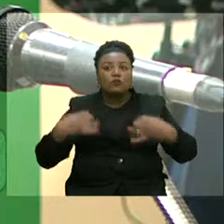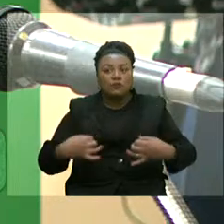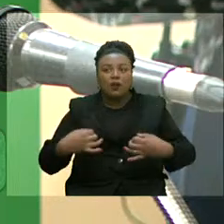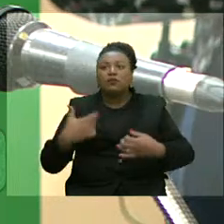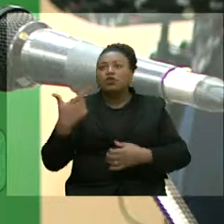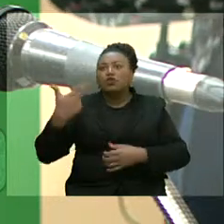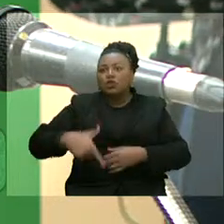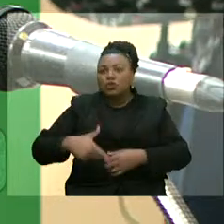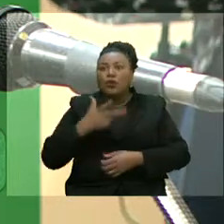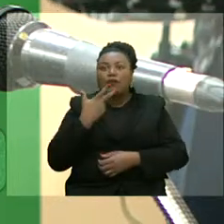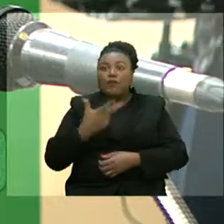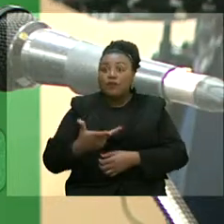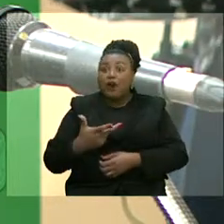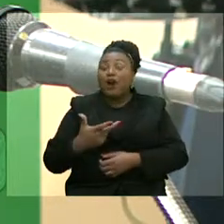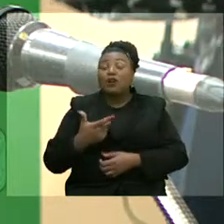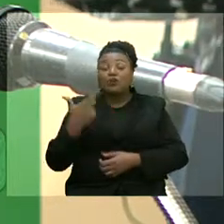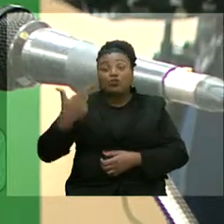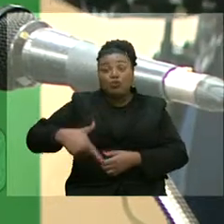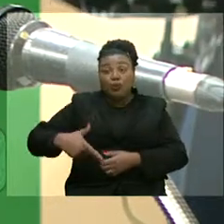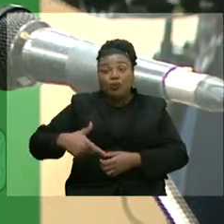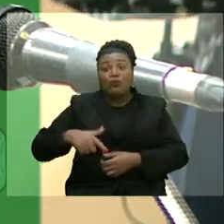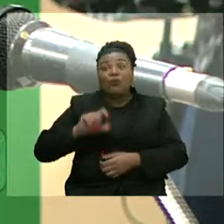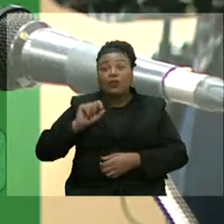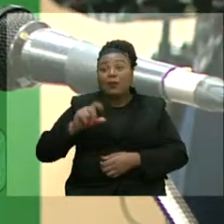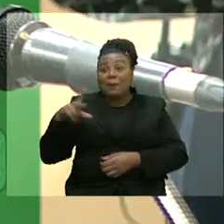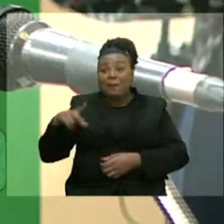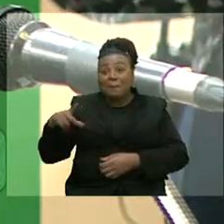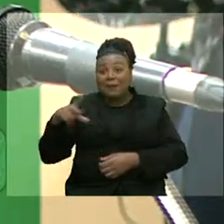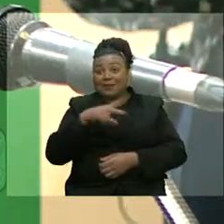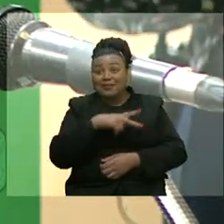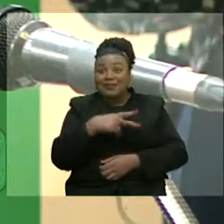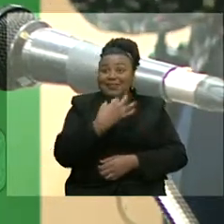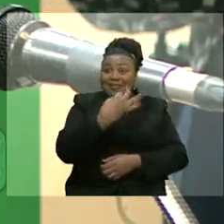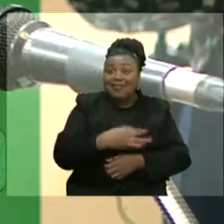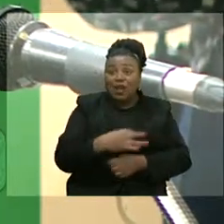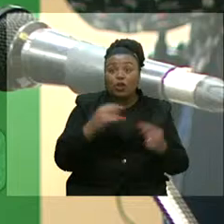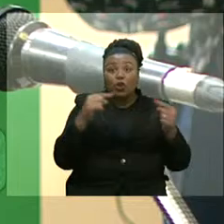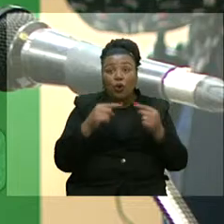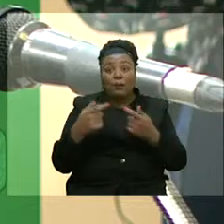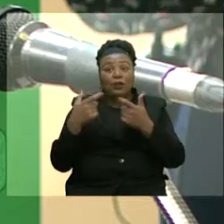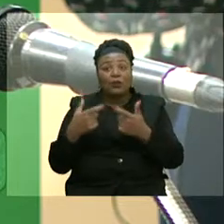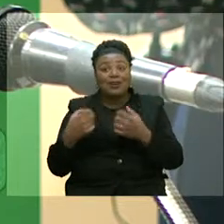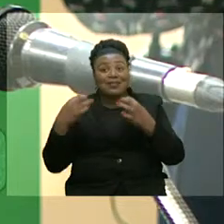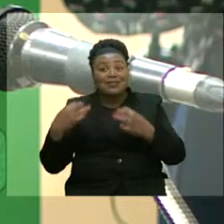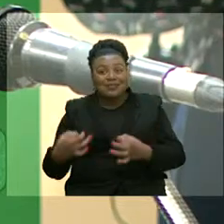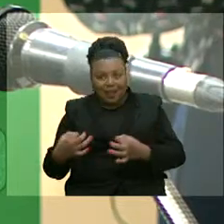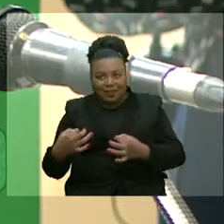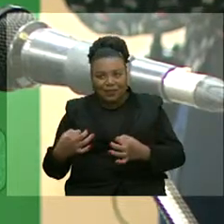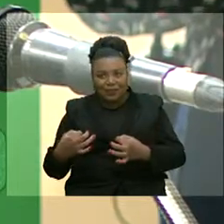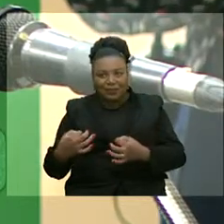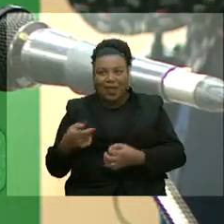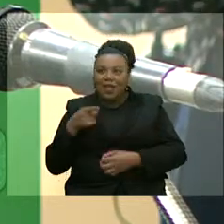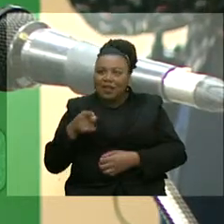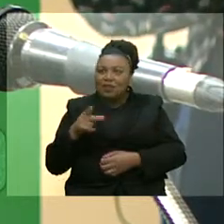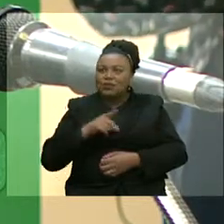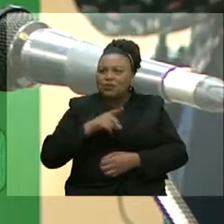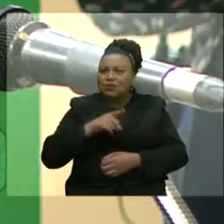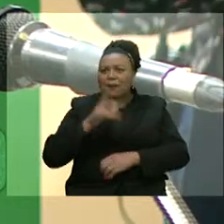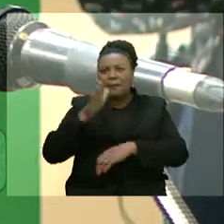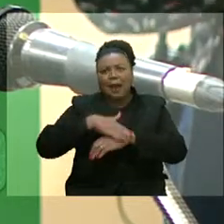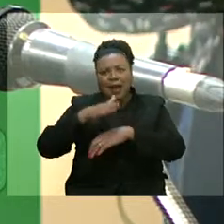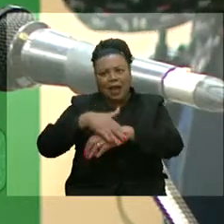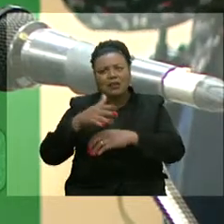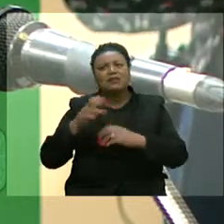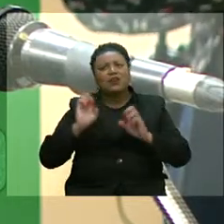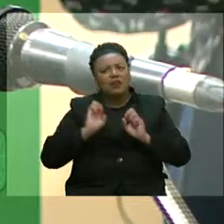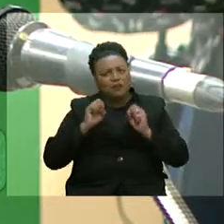Mais uma vez eu reforço e vou frisar aqui, o paciente certo no local certo. Isso que nós temos cada vez